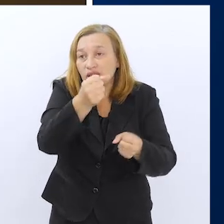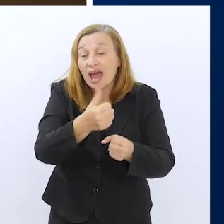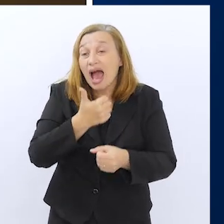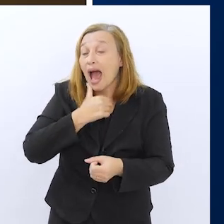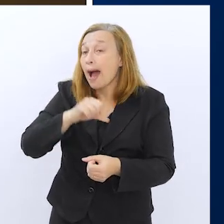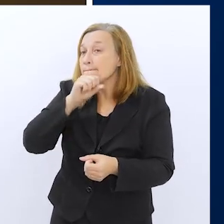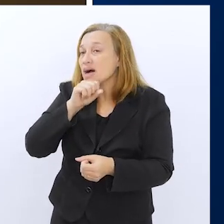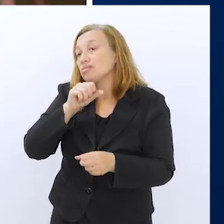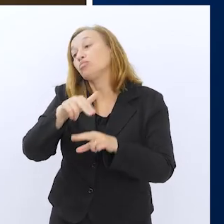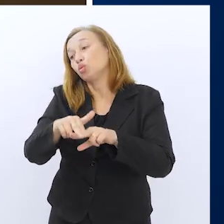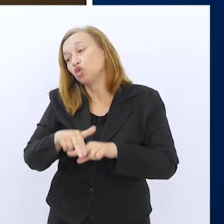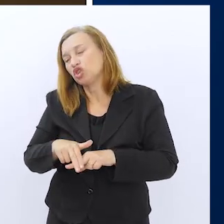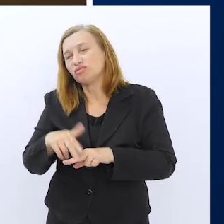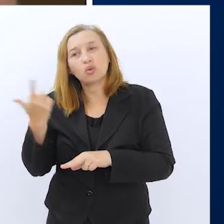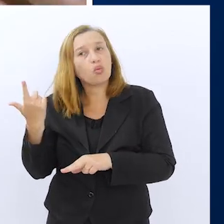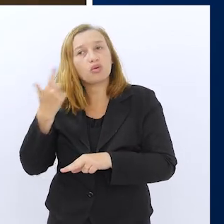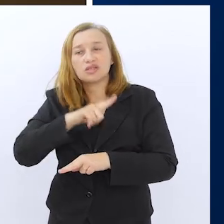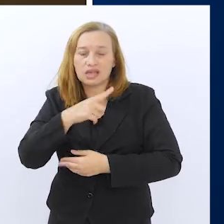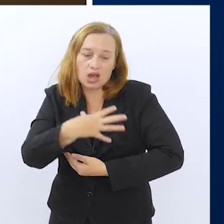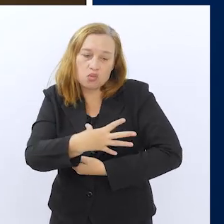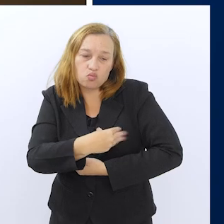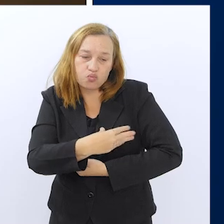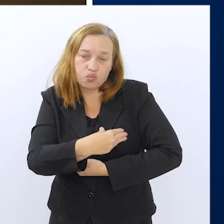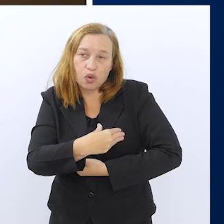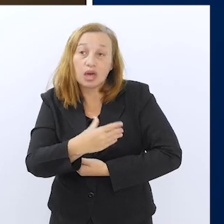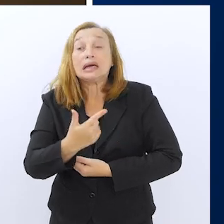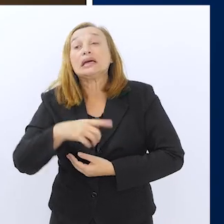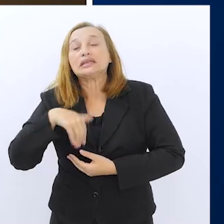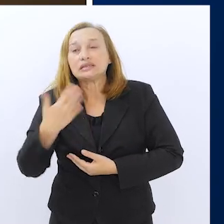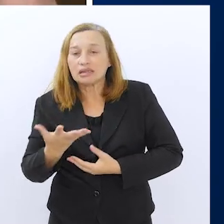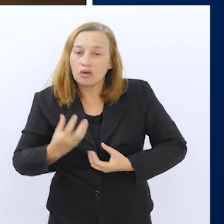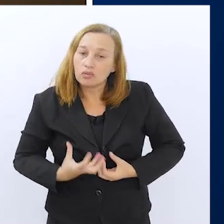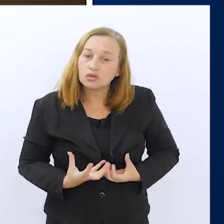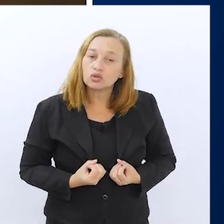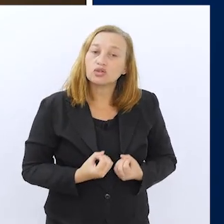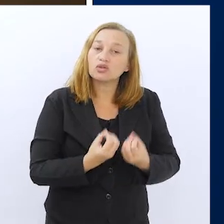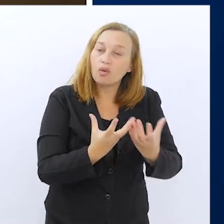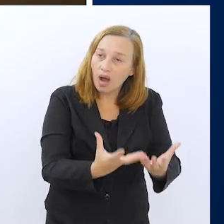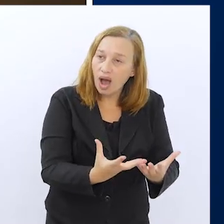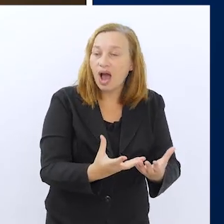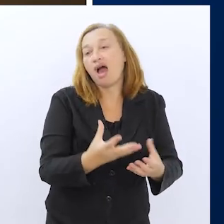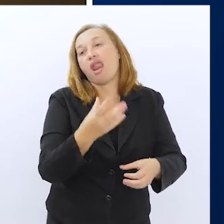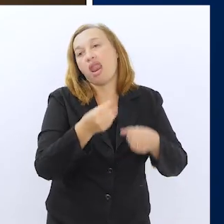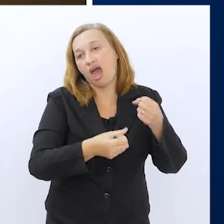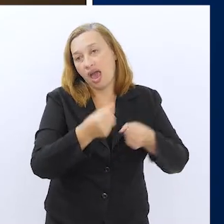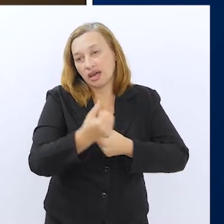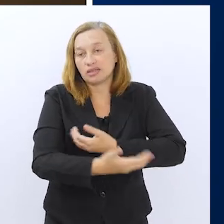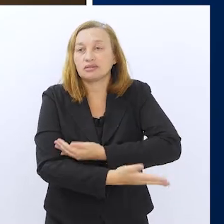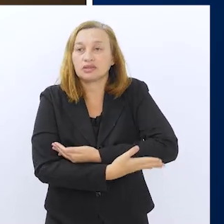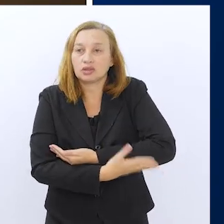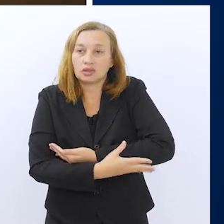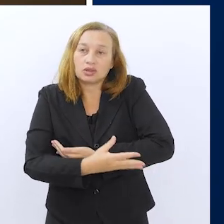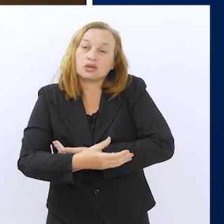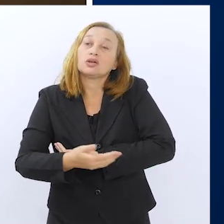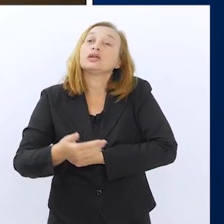maternidade. A mãe, por algum motivo, não consegue ordenhar o leite, então ele vai receber o leite doado do banco de leite, né, que passa